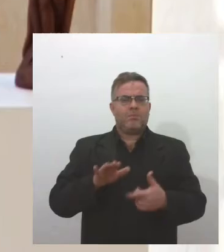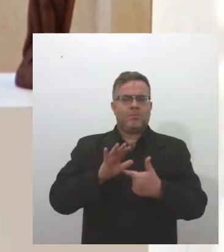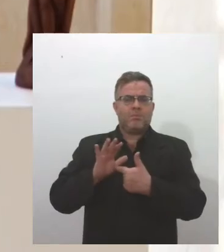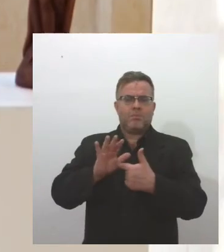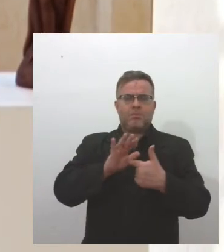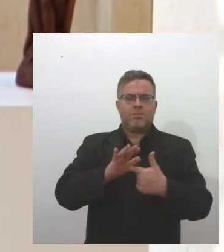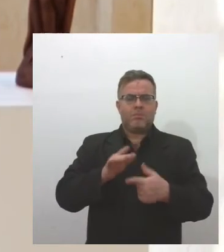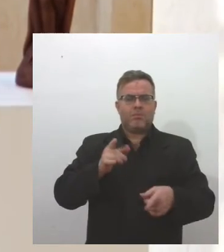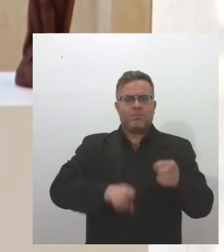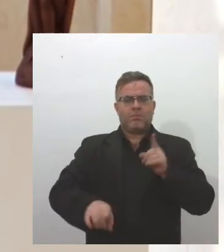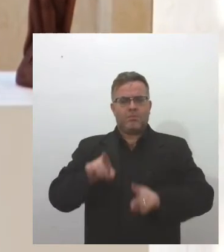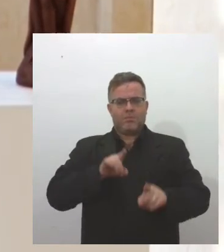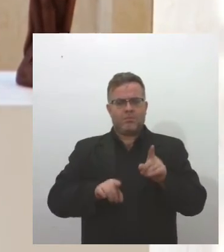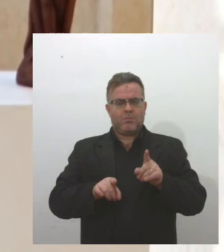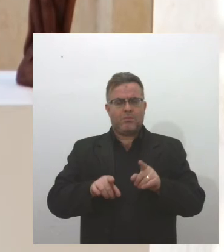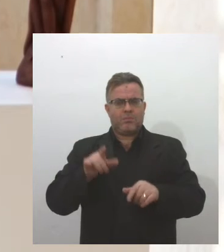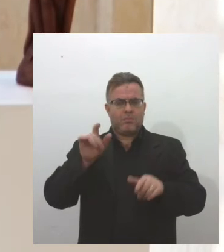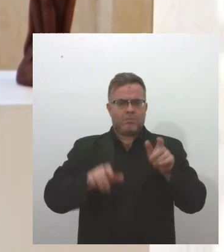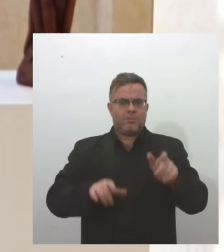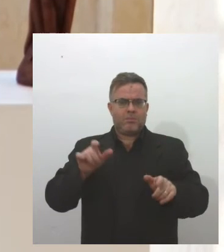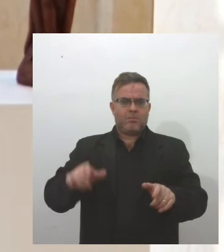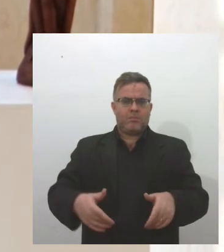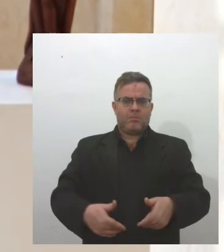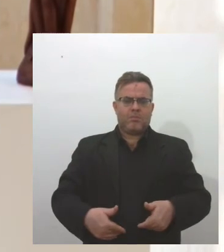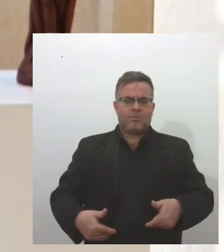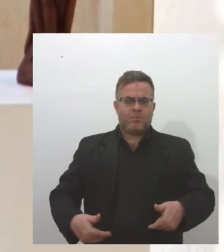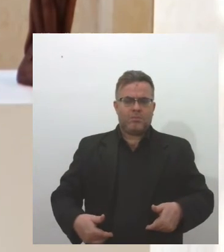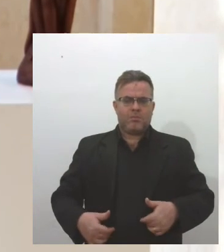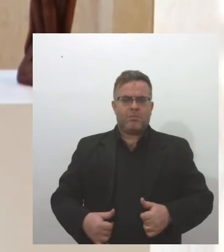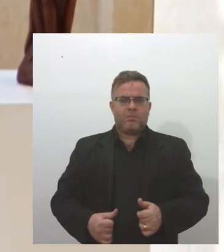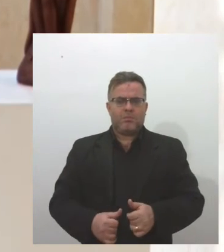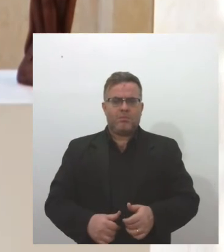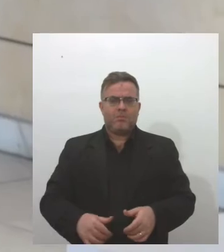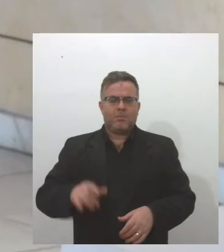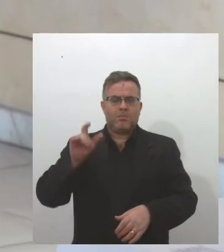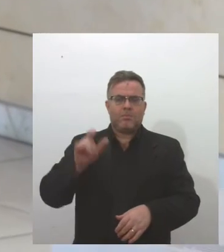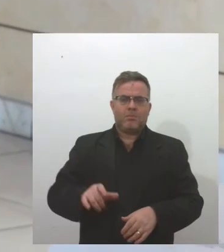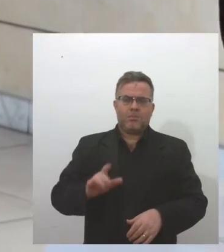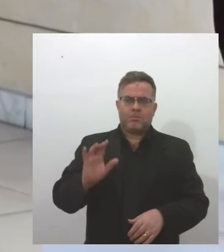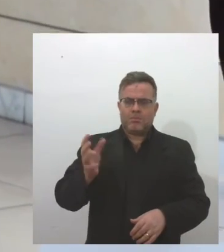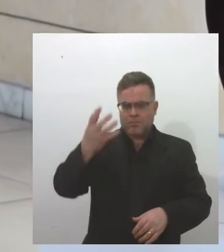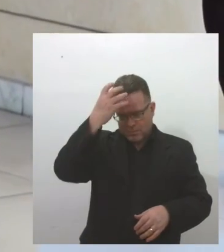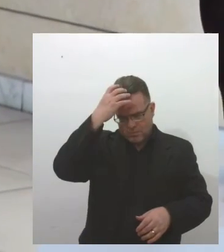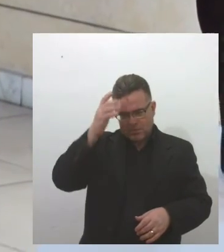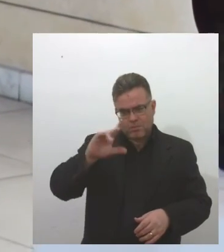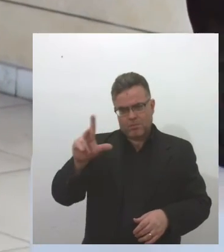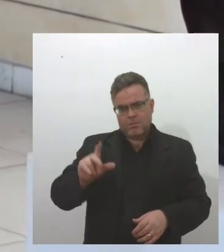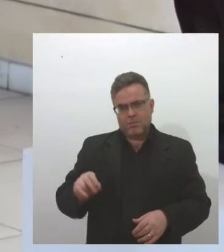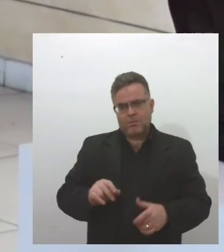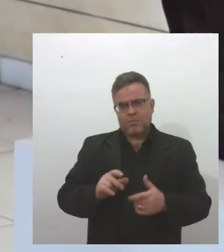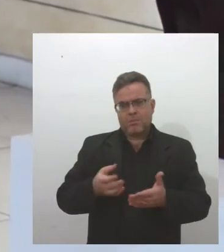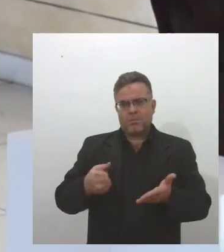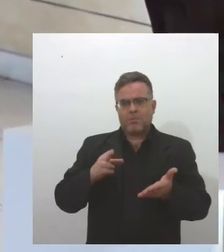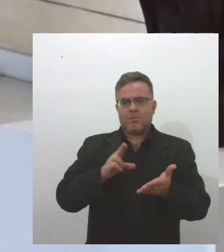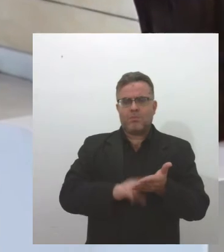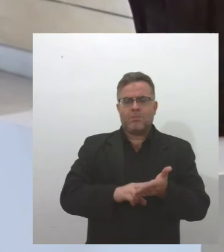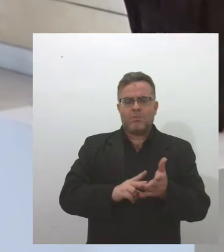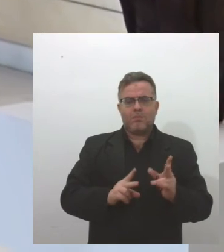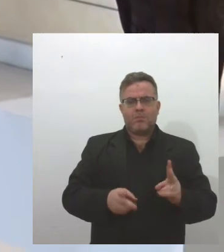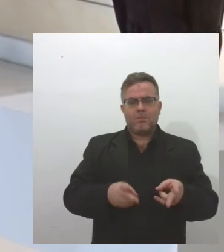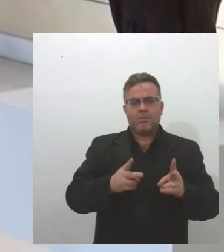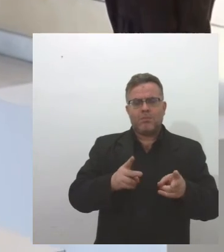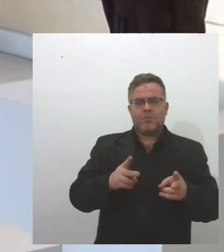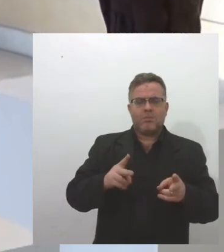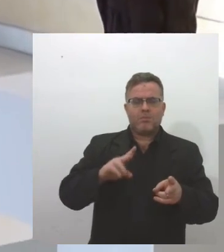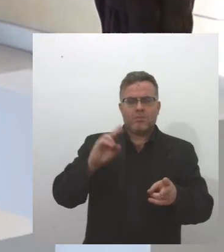Domênico, A Imagem da Fome e Cabeça do Rei Africano, que reafirmam e preservam o